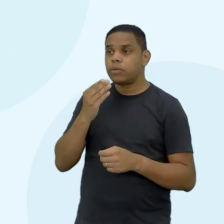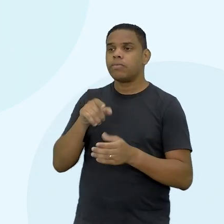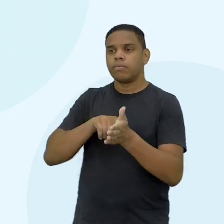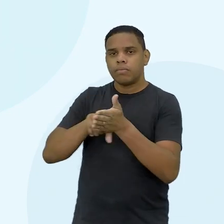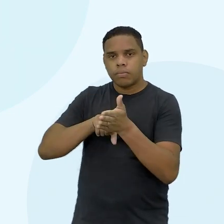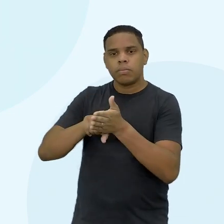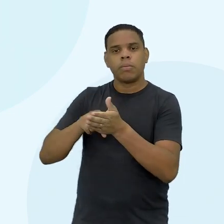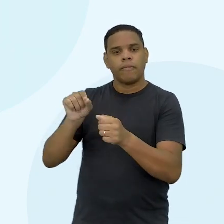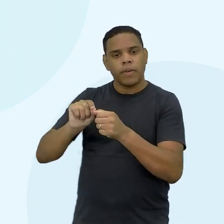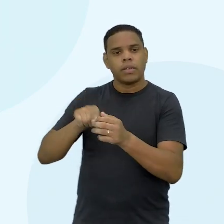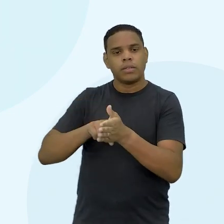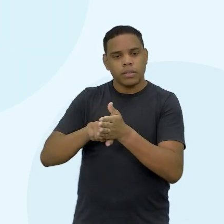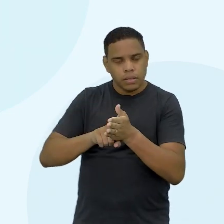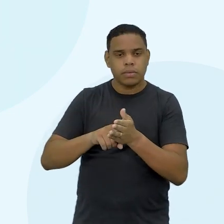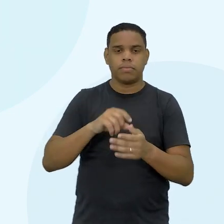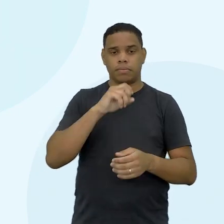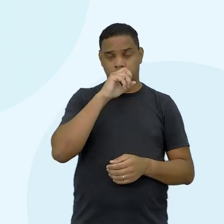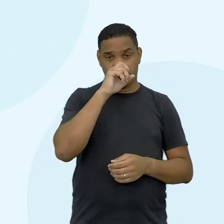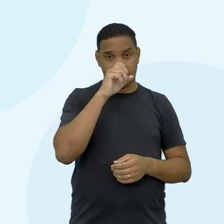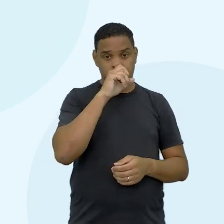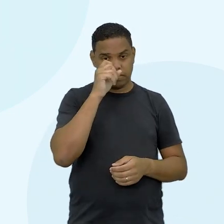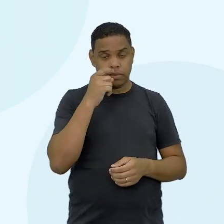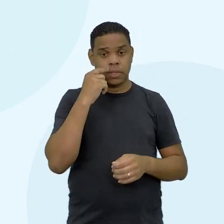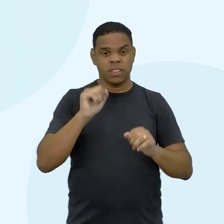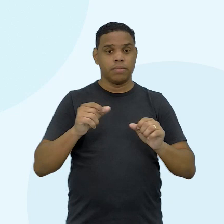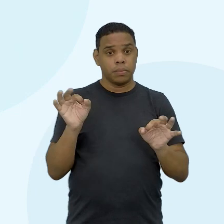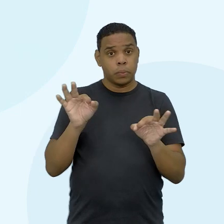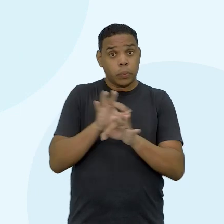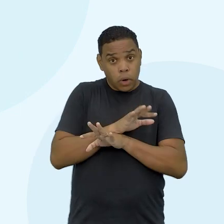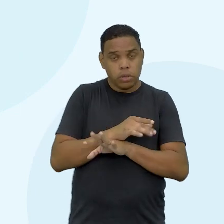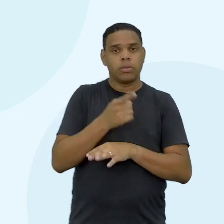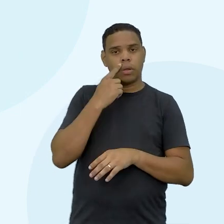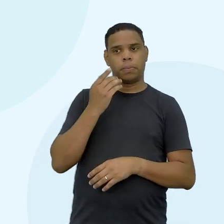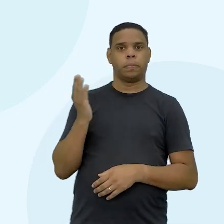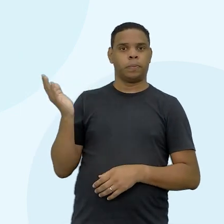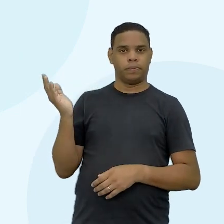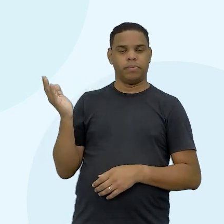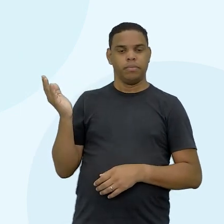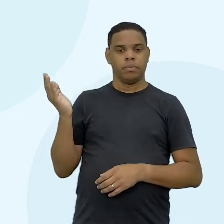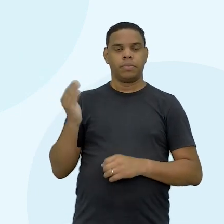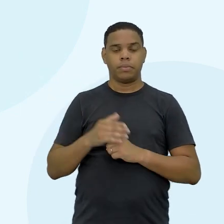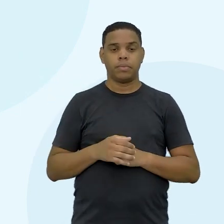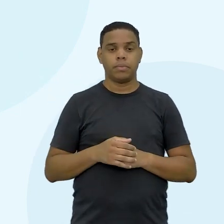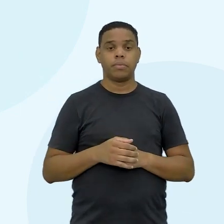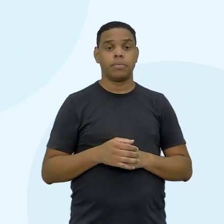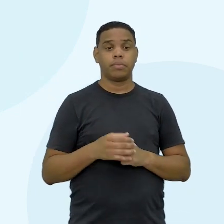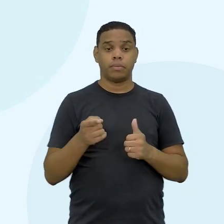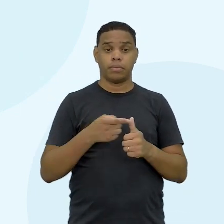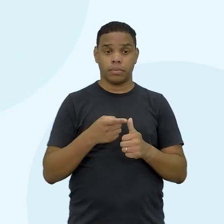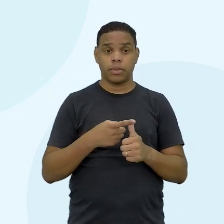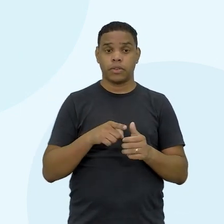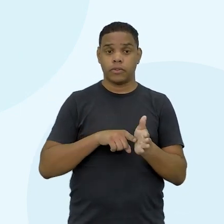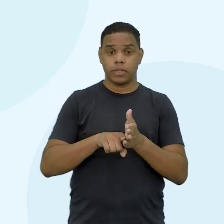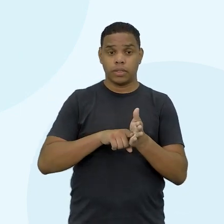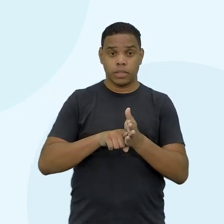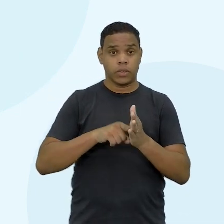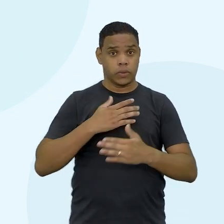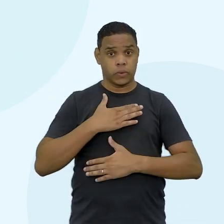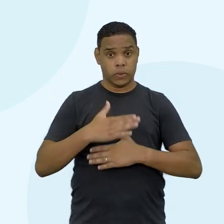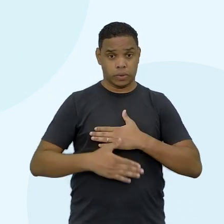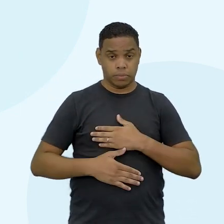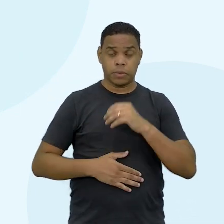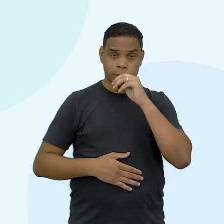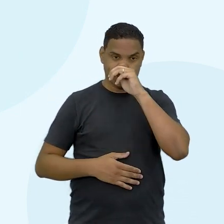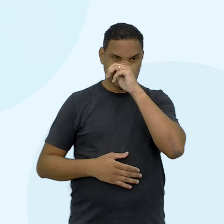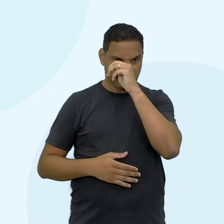e a gente encontra aí na tela, né, os resultados, então, desses exames. Então, primeira coisa, olha só, a gente fez um exame físico, né? Então,